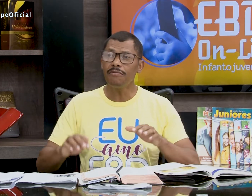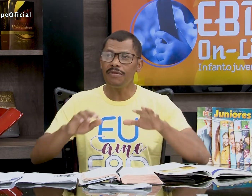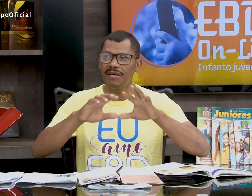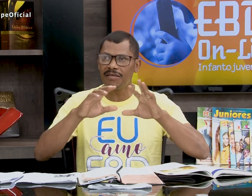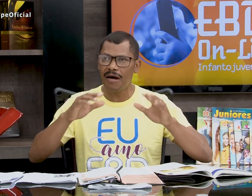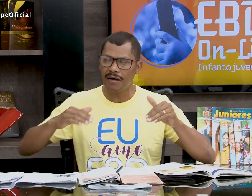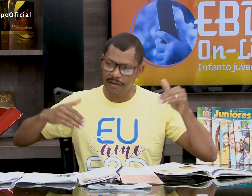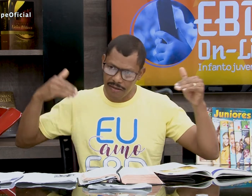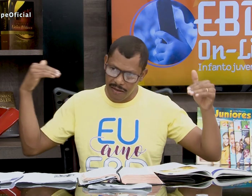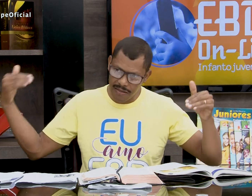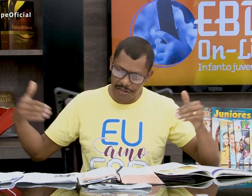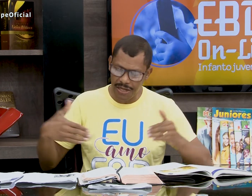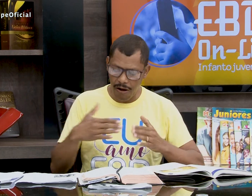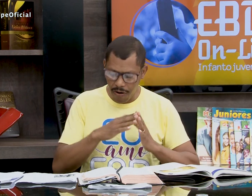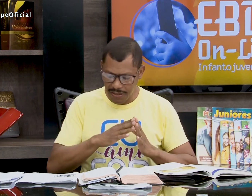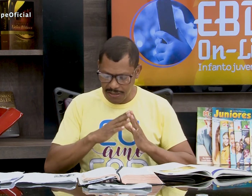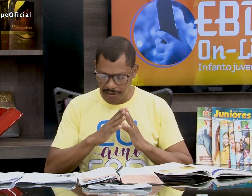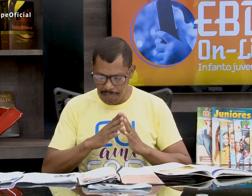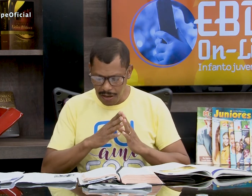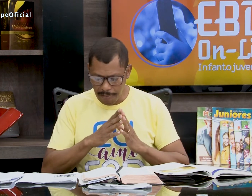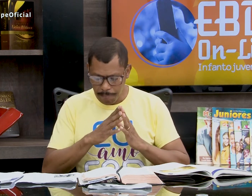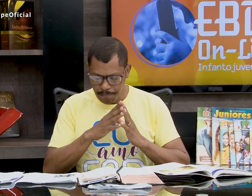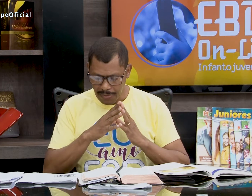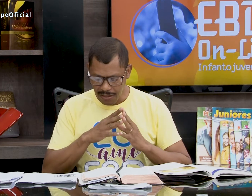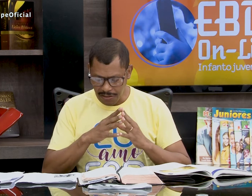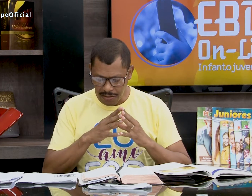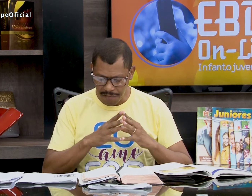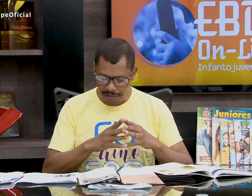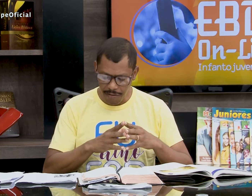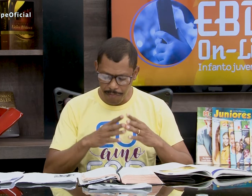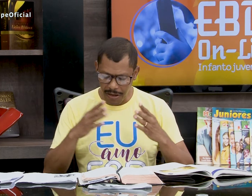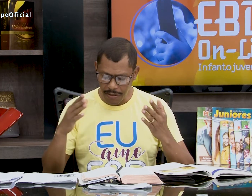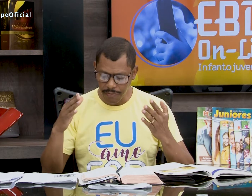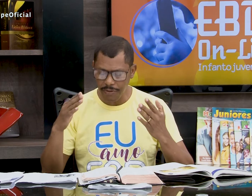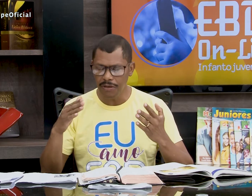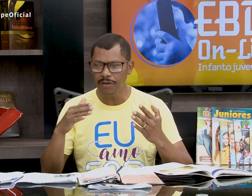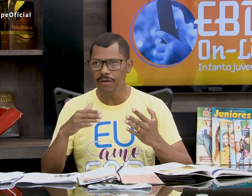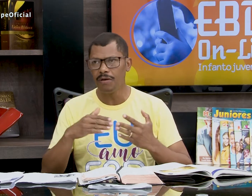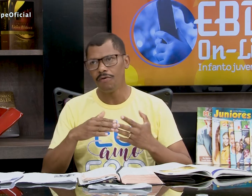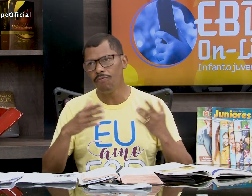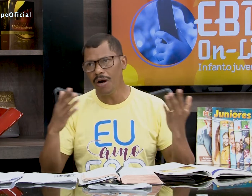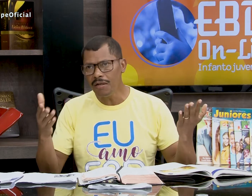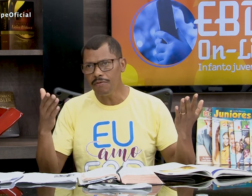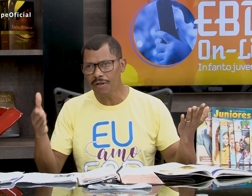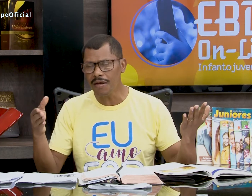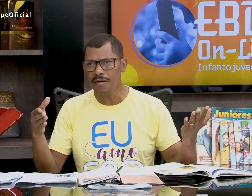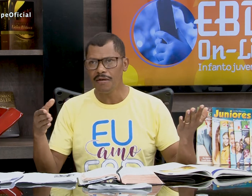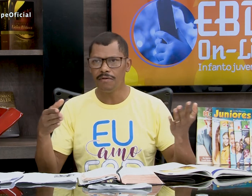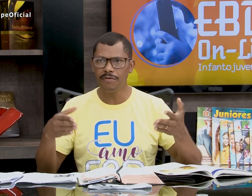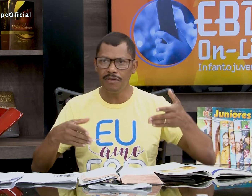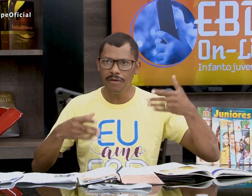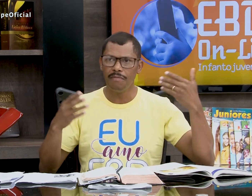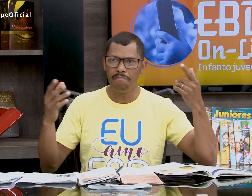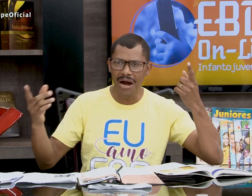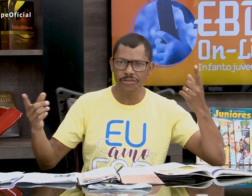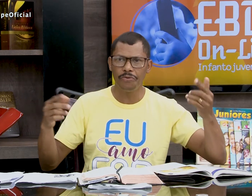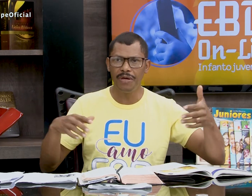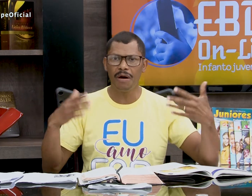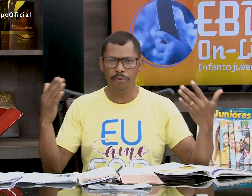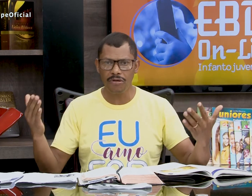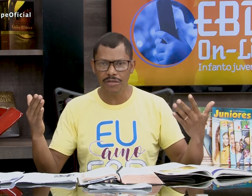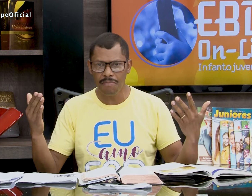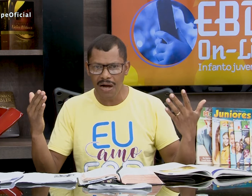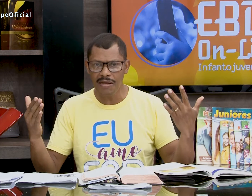mais e é desta rota também a gente ver o período de um ano né onde